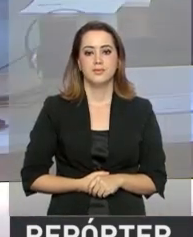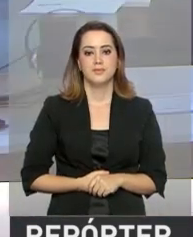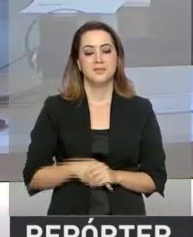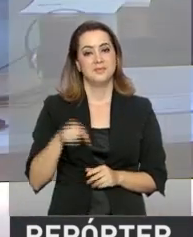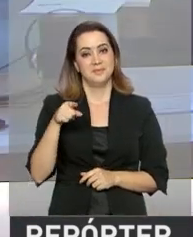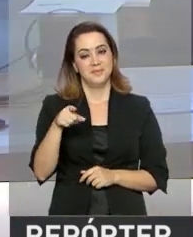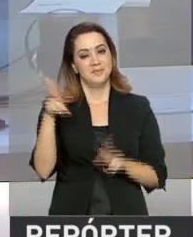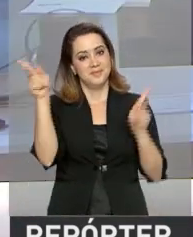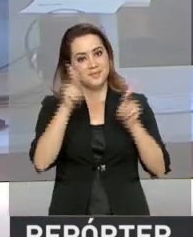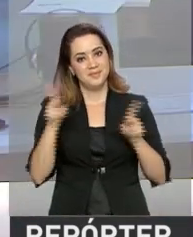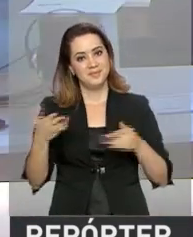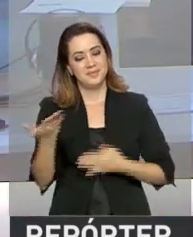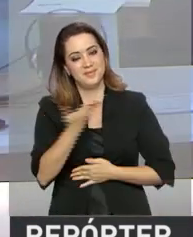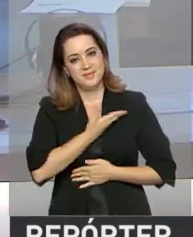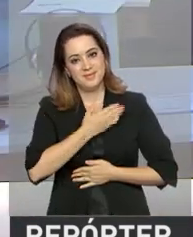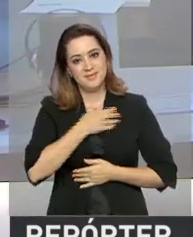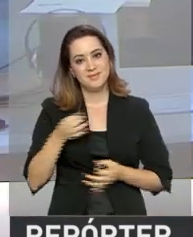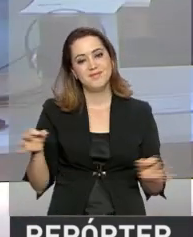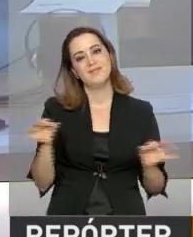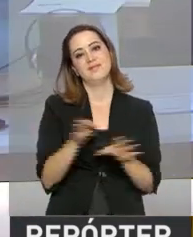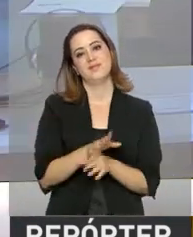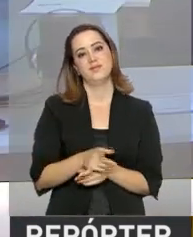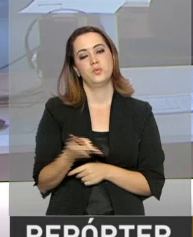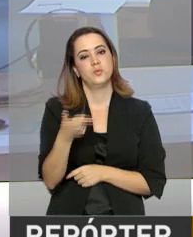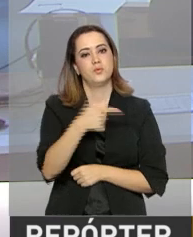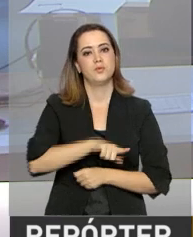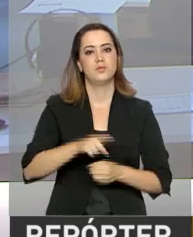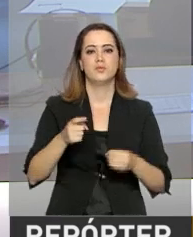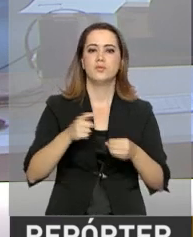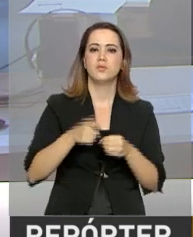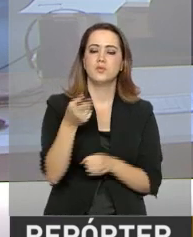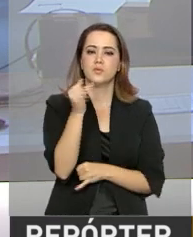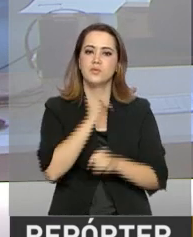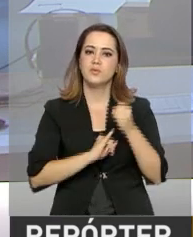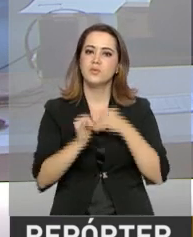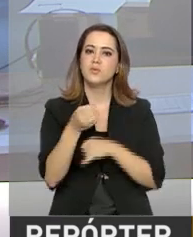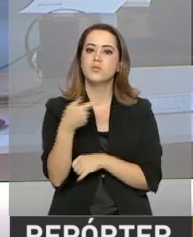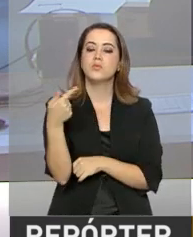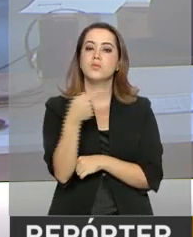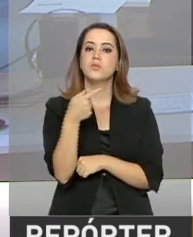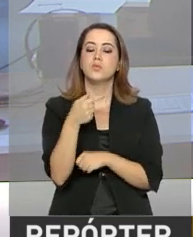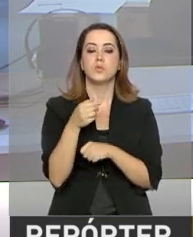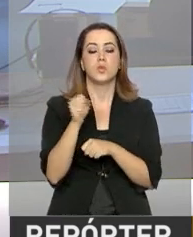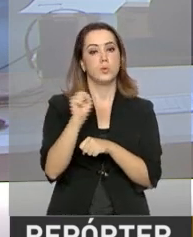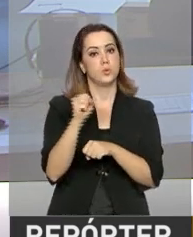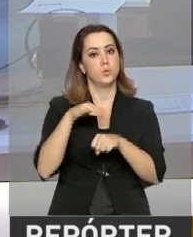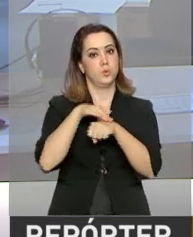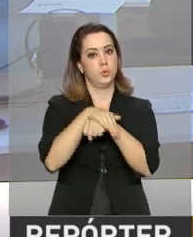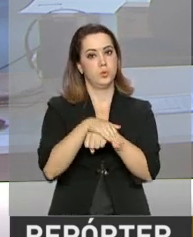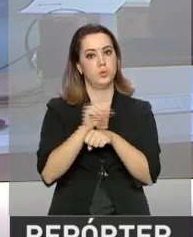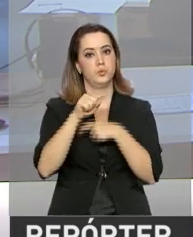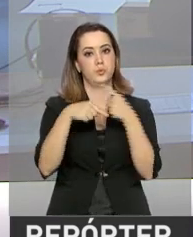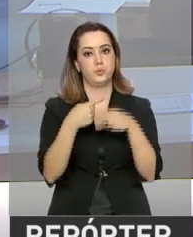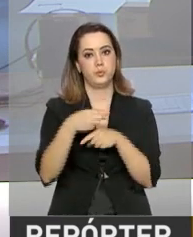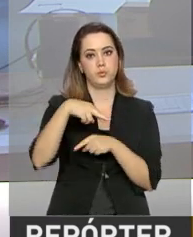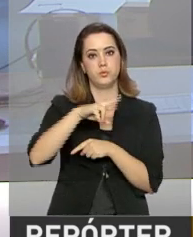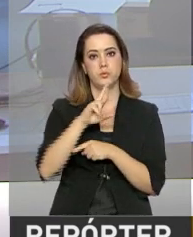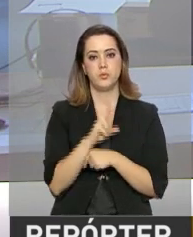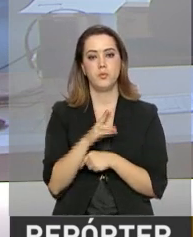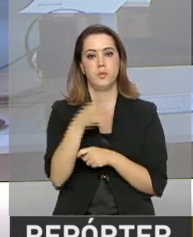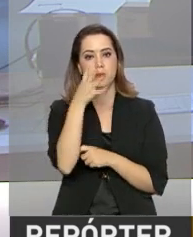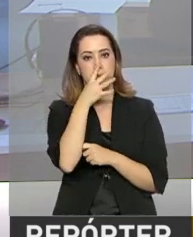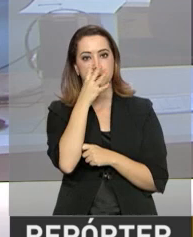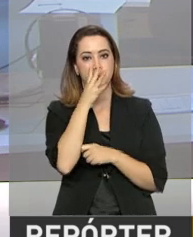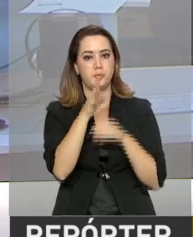E com essa paz e amizade, nós ficamos por aqui. Voltamos a qualquer momento com outras informações ou às 8 da noite na próxima edição do Repórter